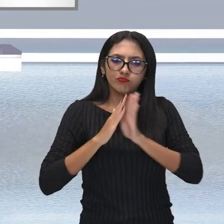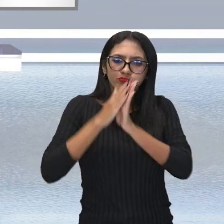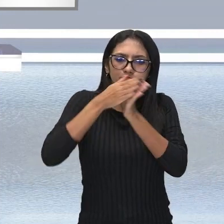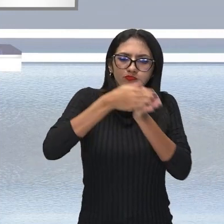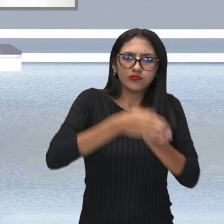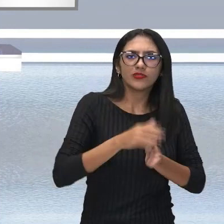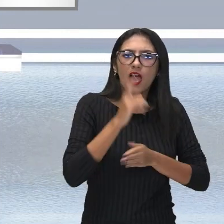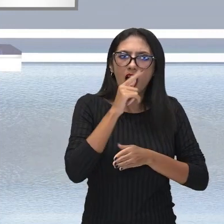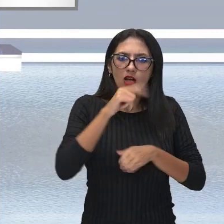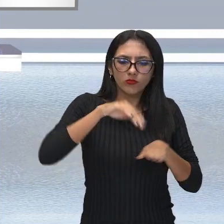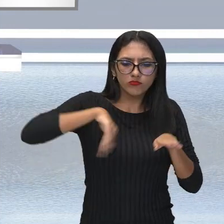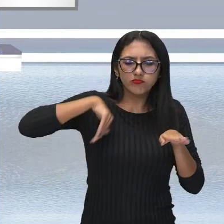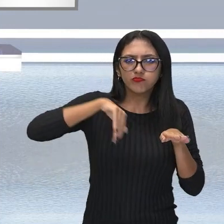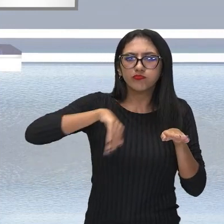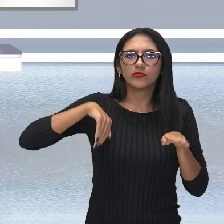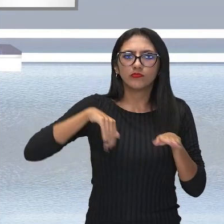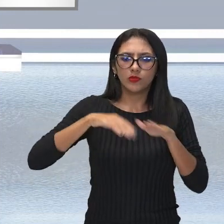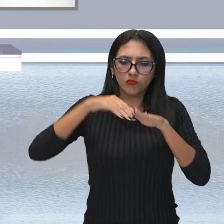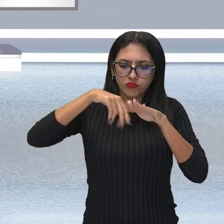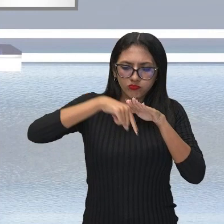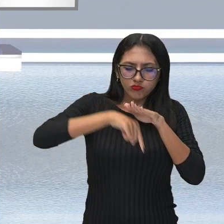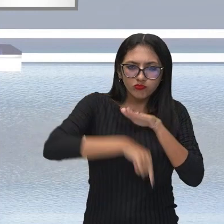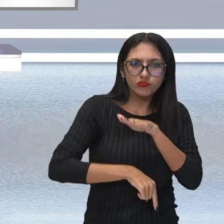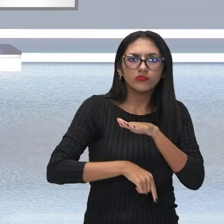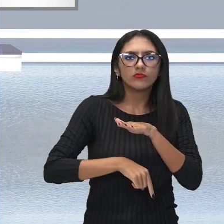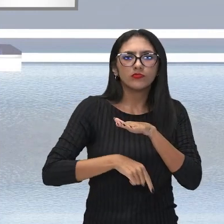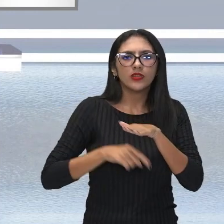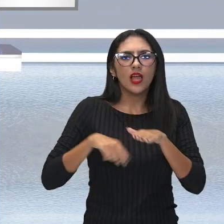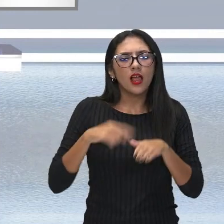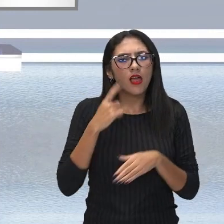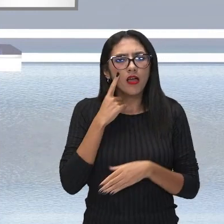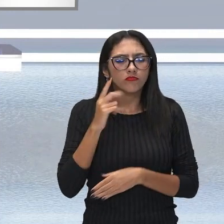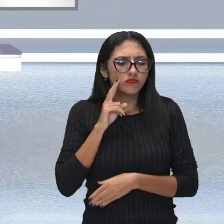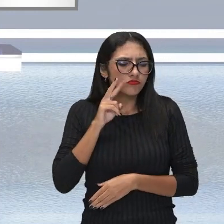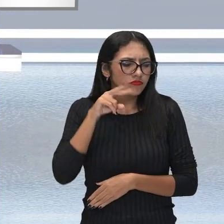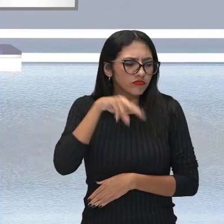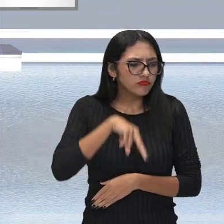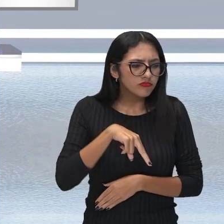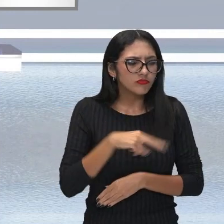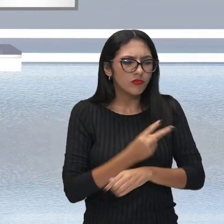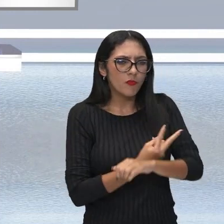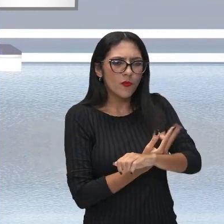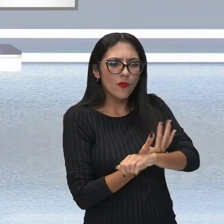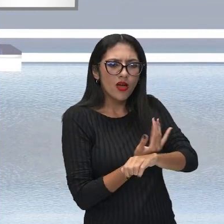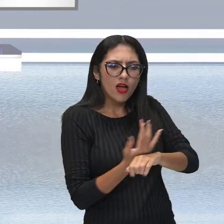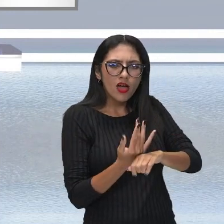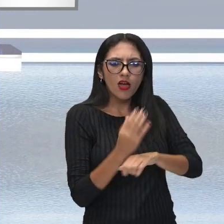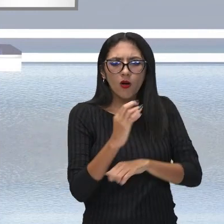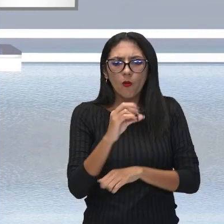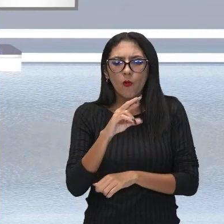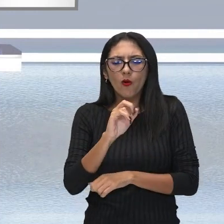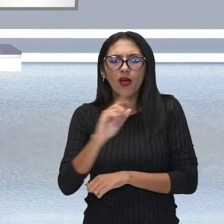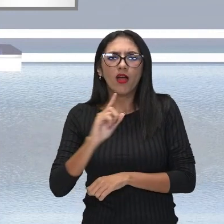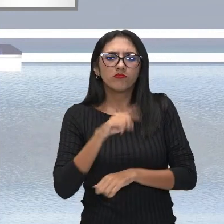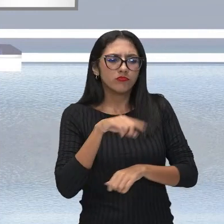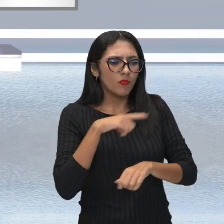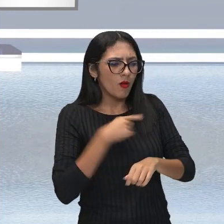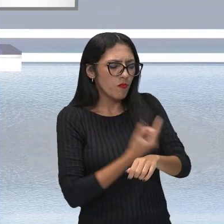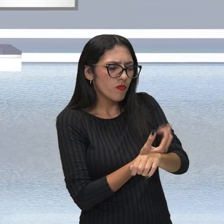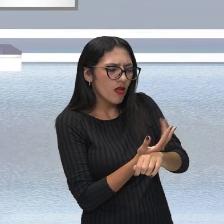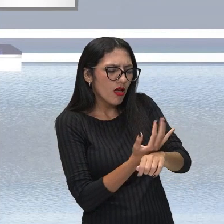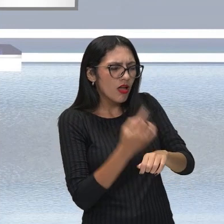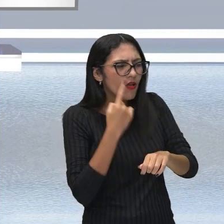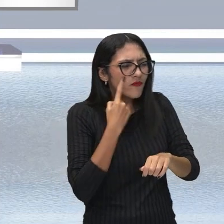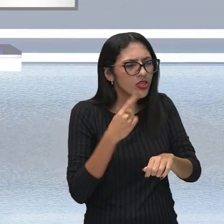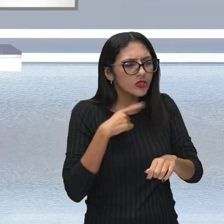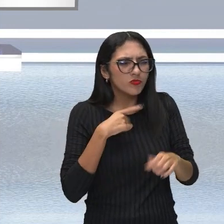dela. Quando ela mergulhou, ela olhou um coral, que é, né, um elemento marítimo, e ela viu que ele estava